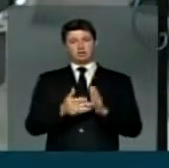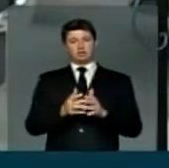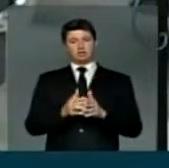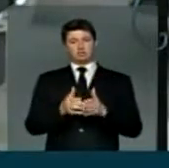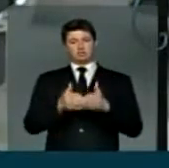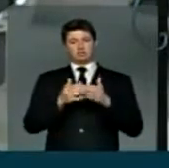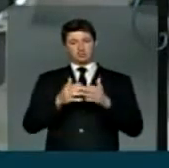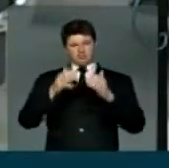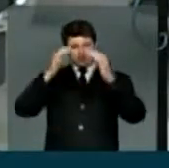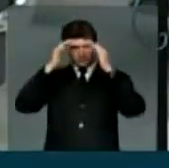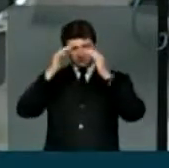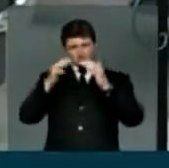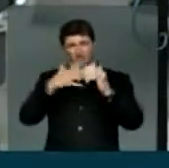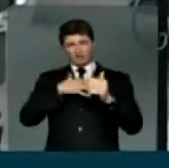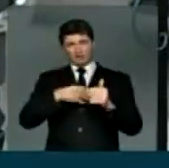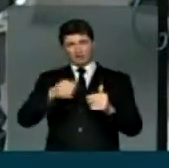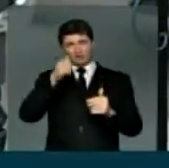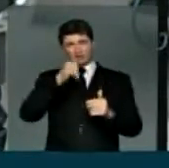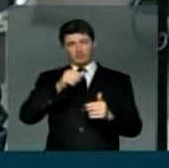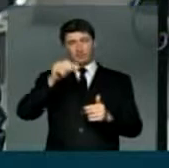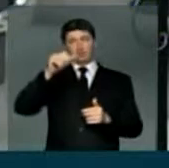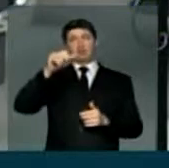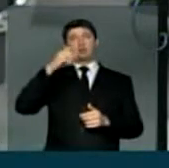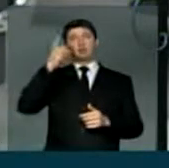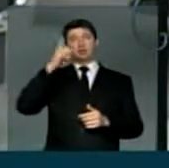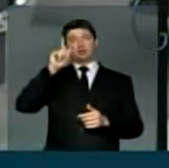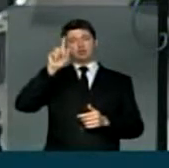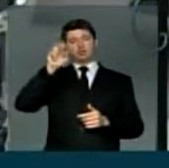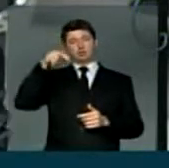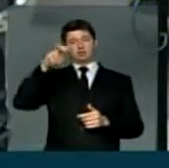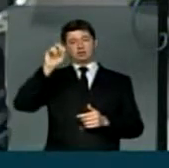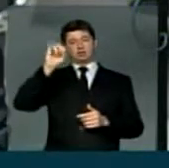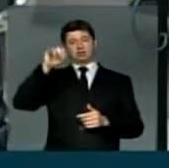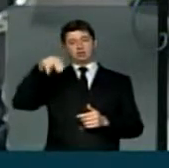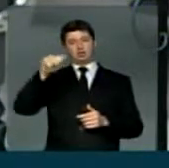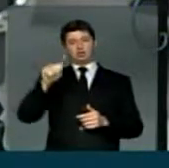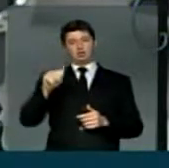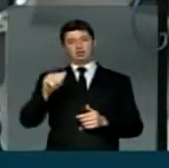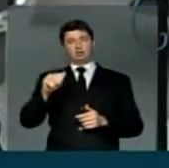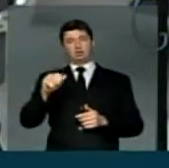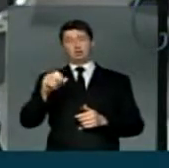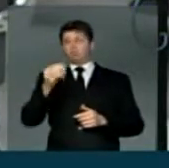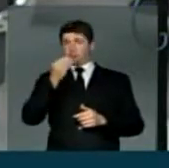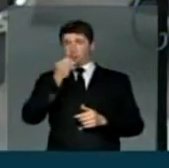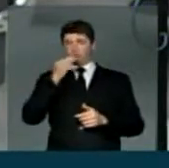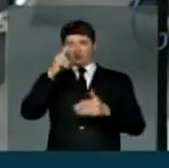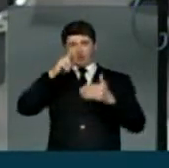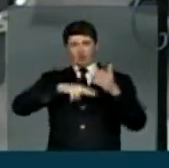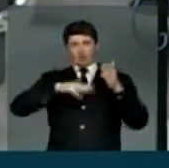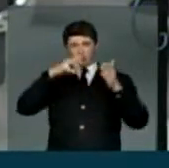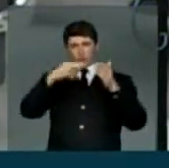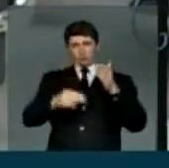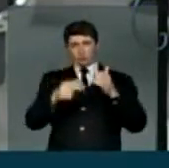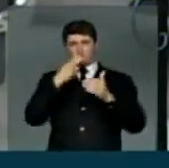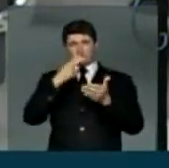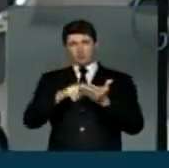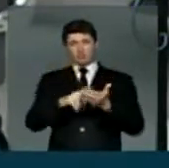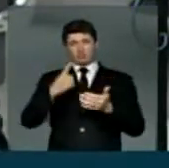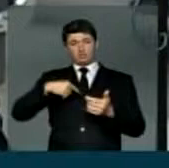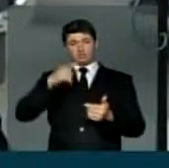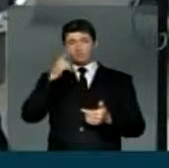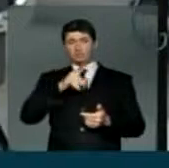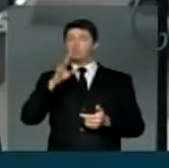pediria em respeito à filha do deputado Genuíno que se procedesse a leitura integral, para que nós